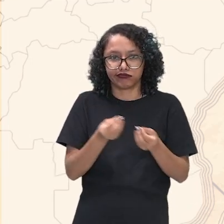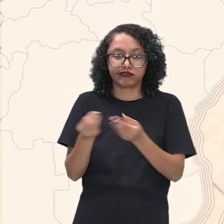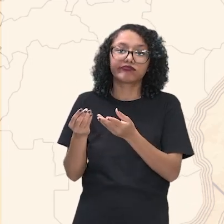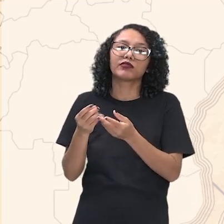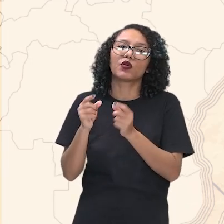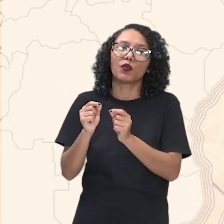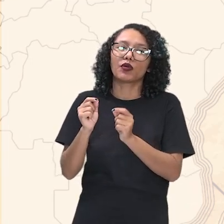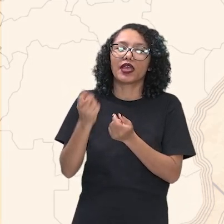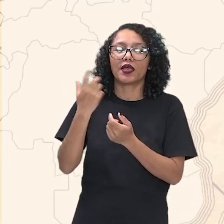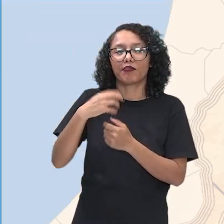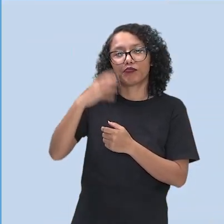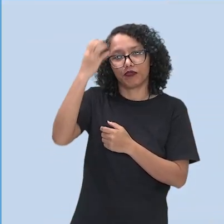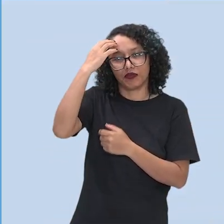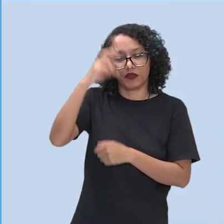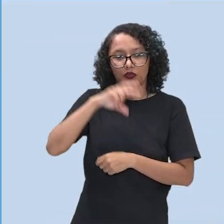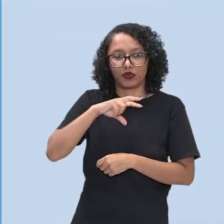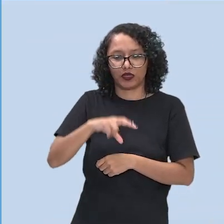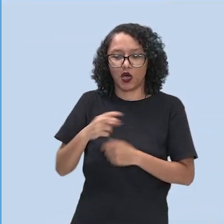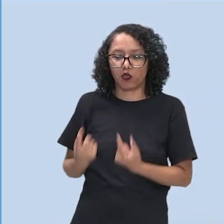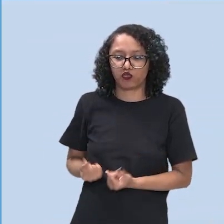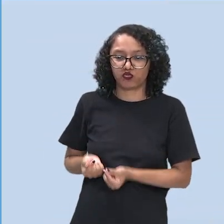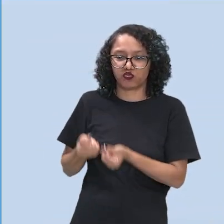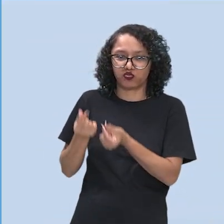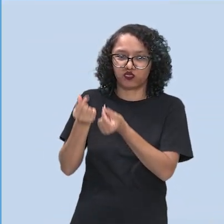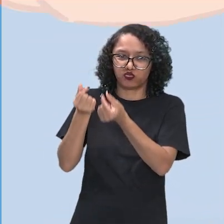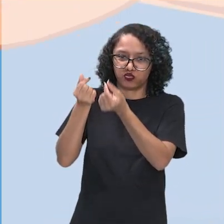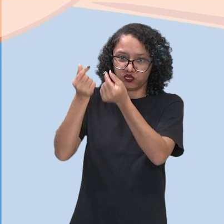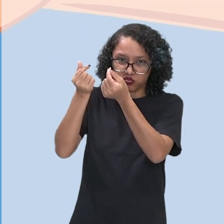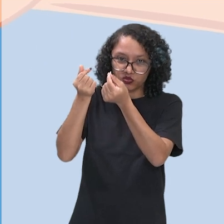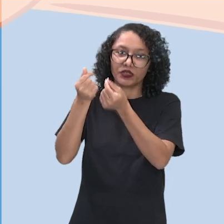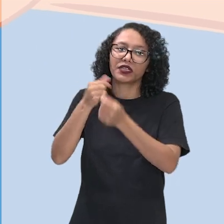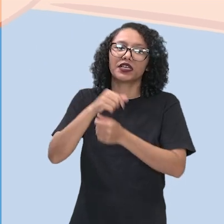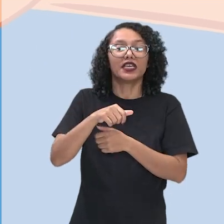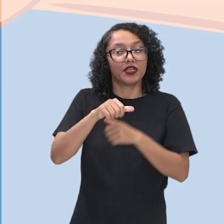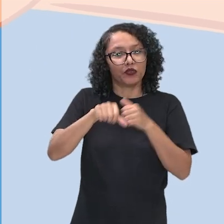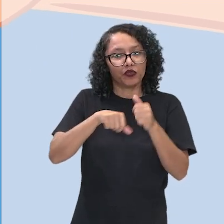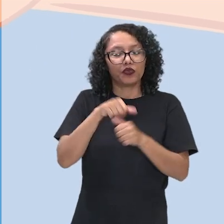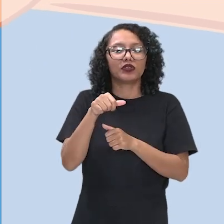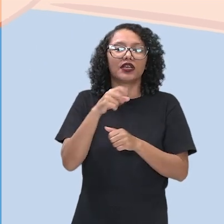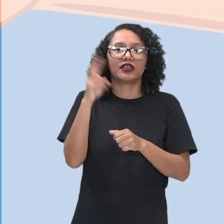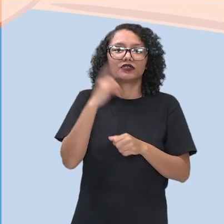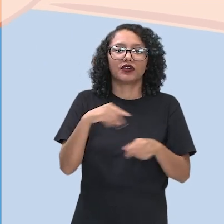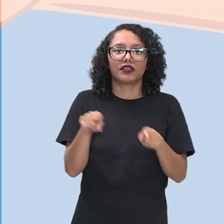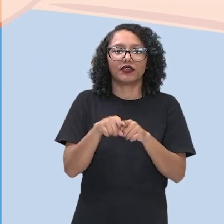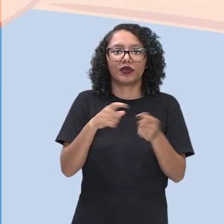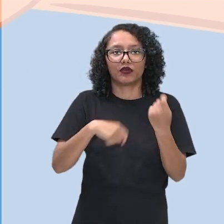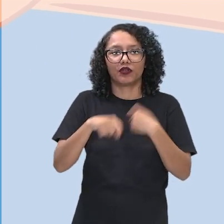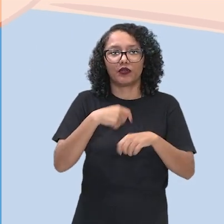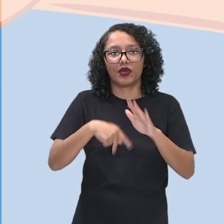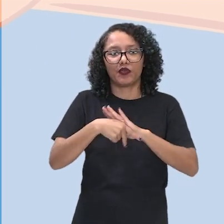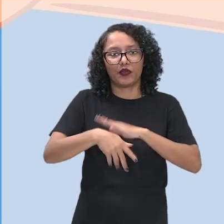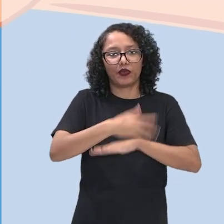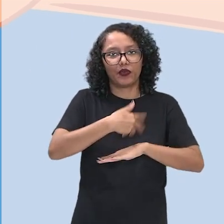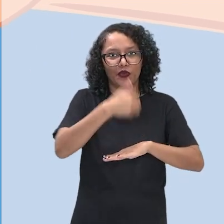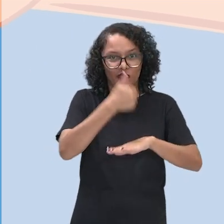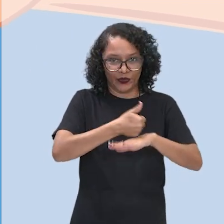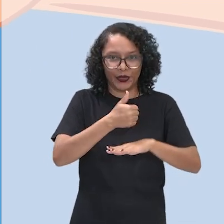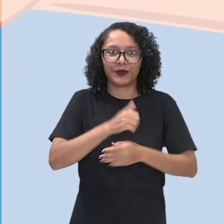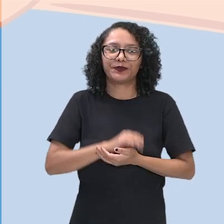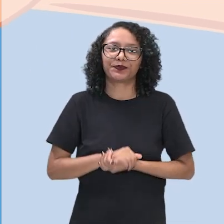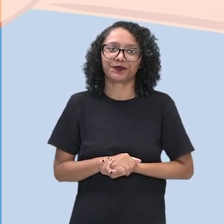enriquecendo a metrópole portuguesa e moldando a história e a economia das colônias.